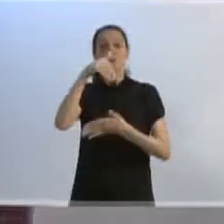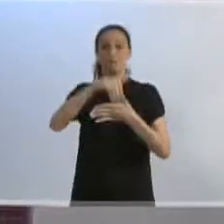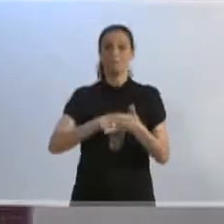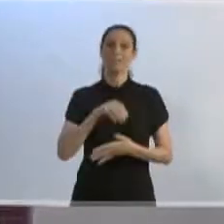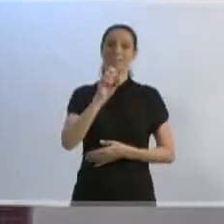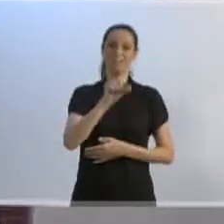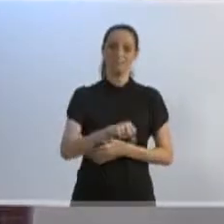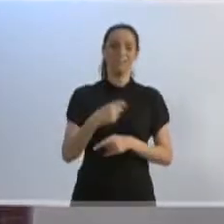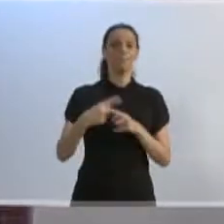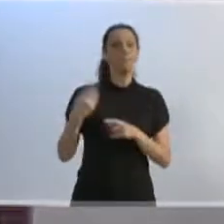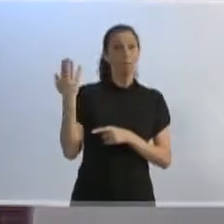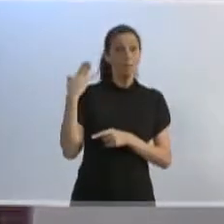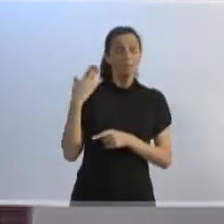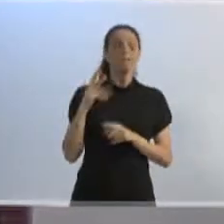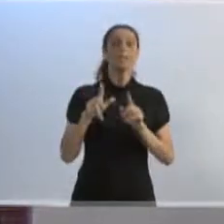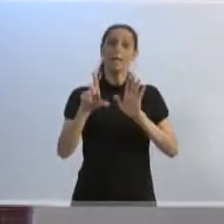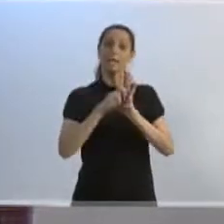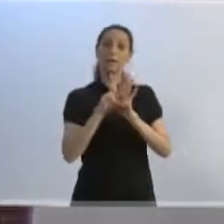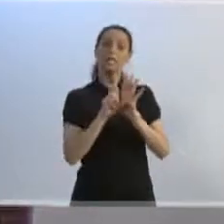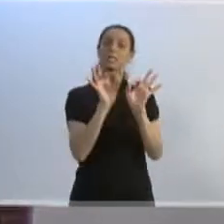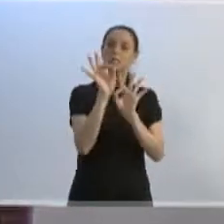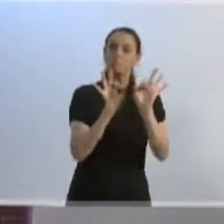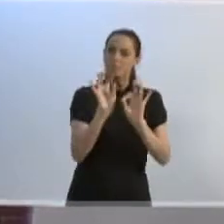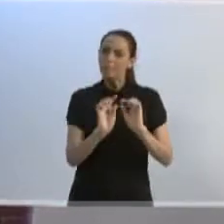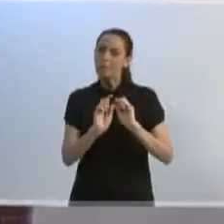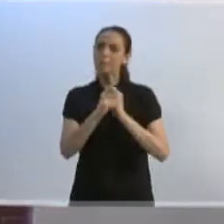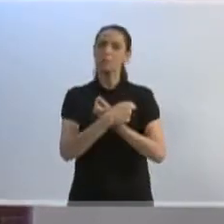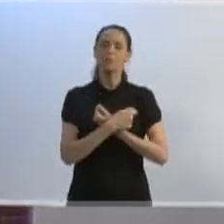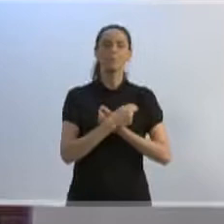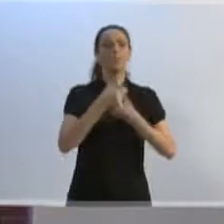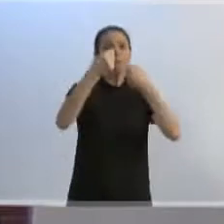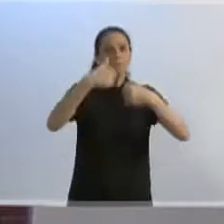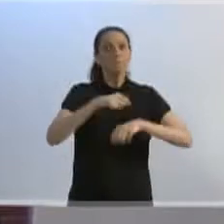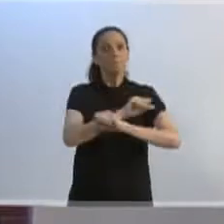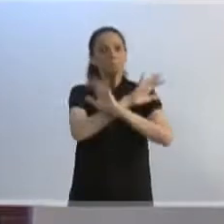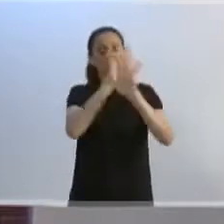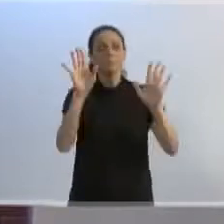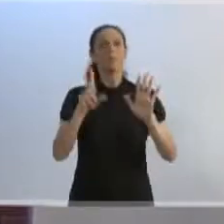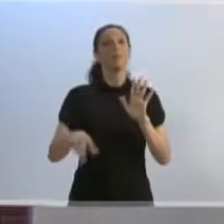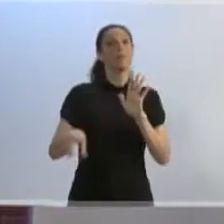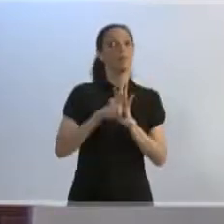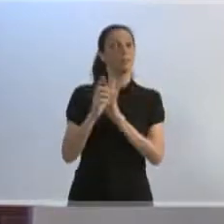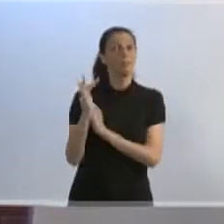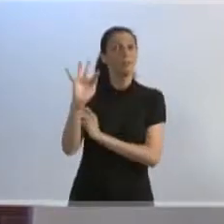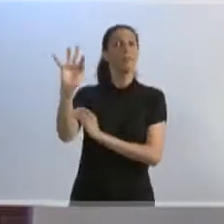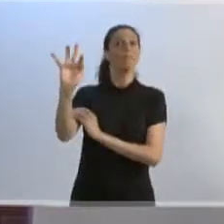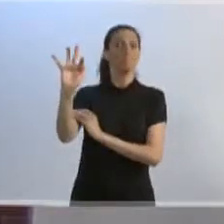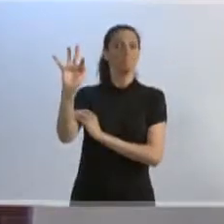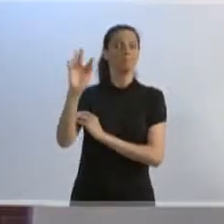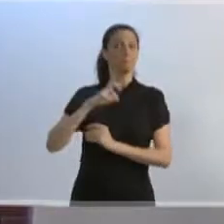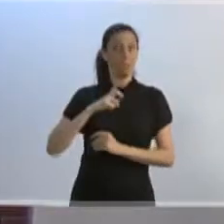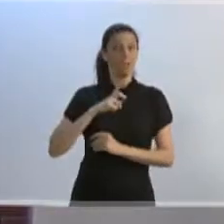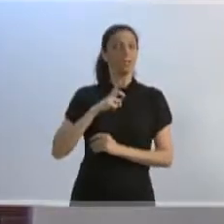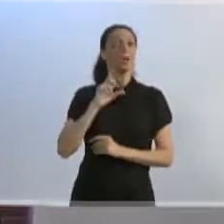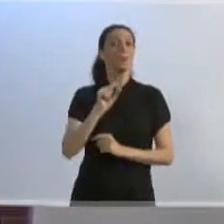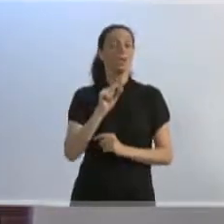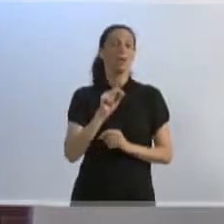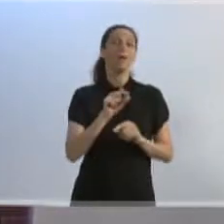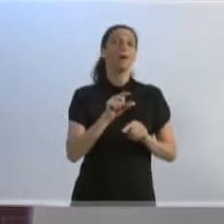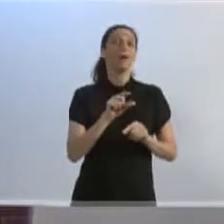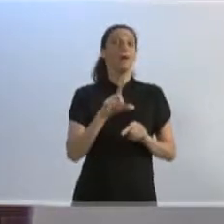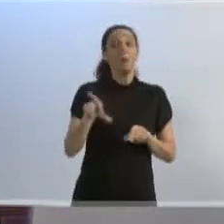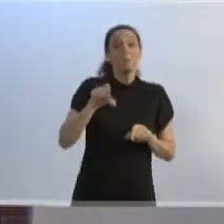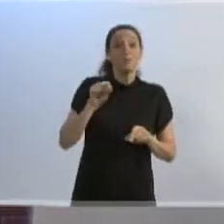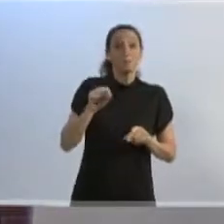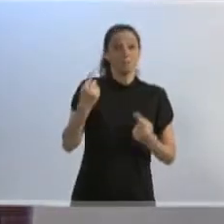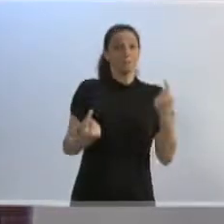nós fizemos aqui uma adequação da lei, muito clara uma adequação da lei federal. E nós tínhamos uma opção, ou nós votávamos